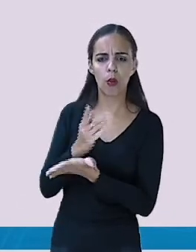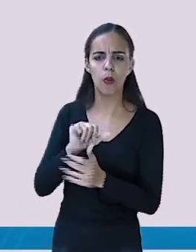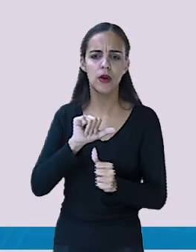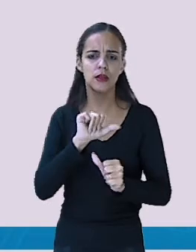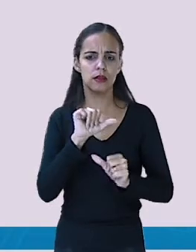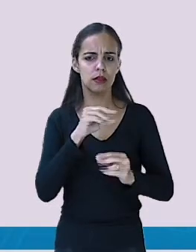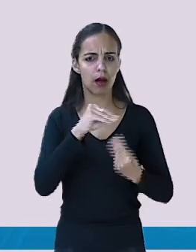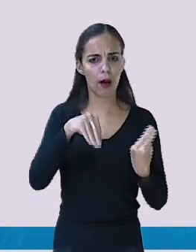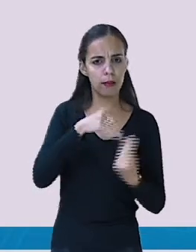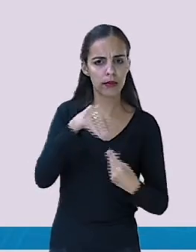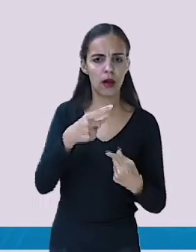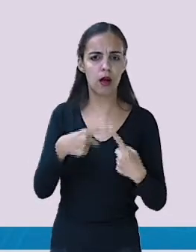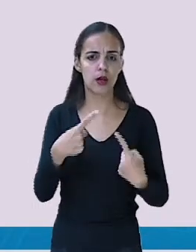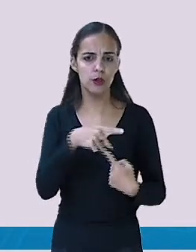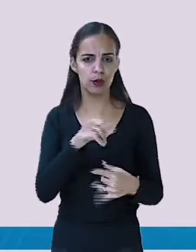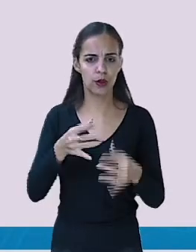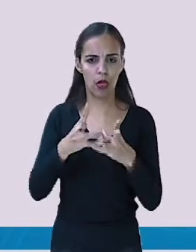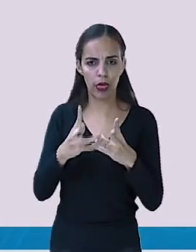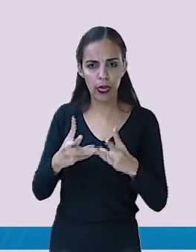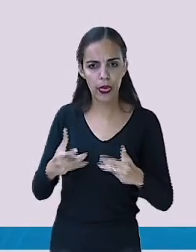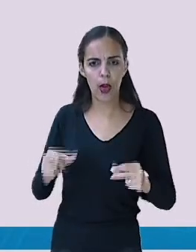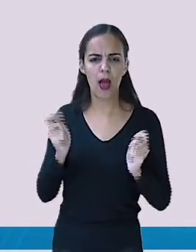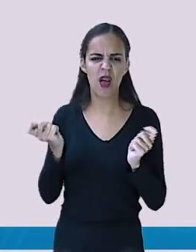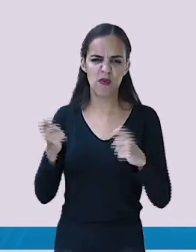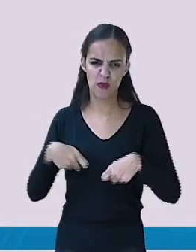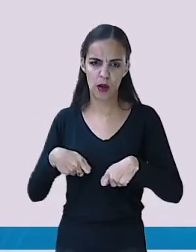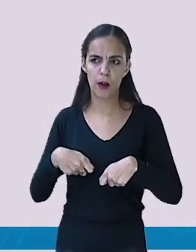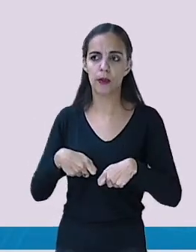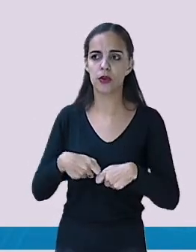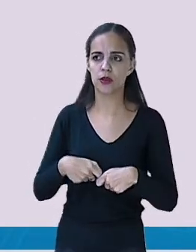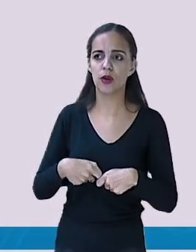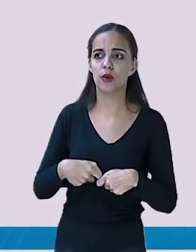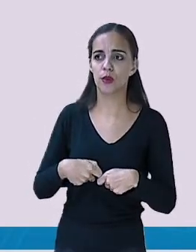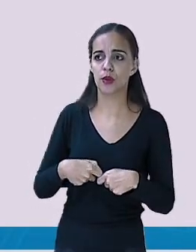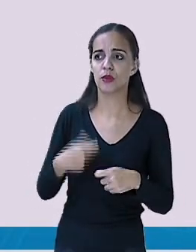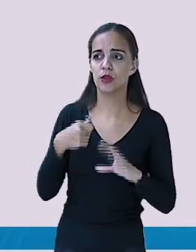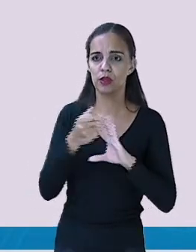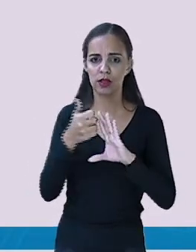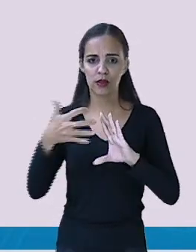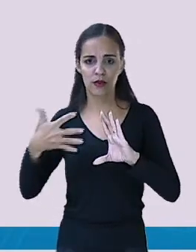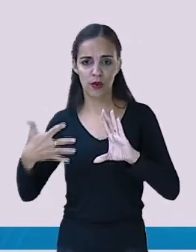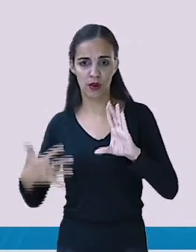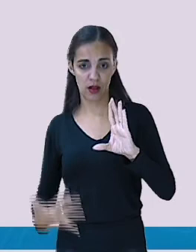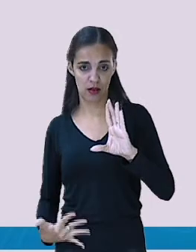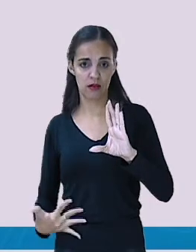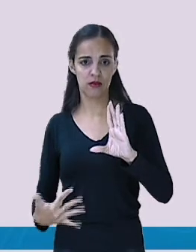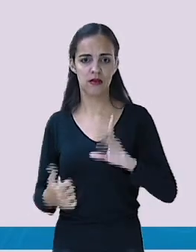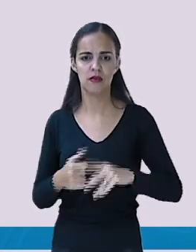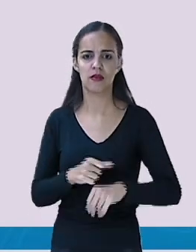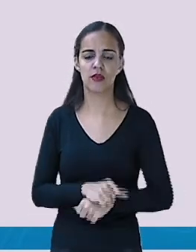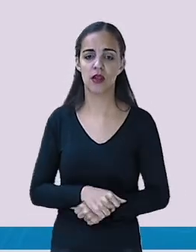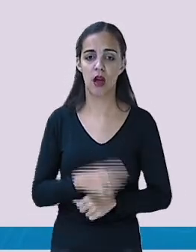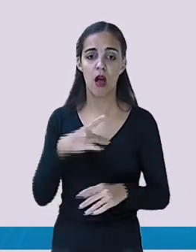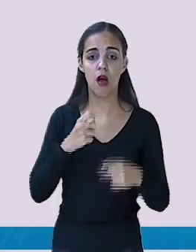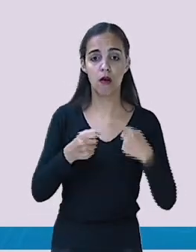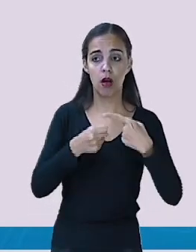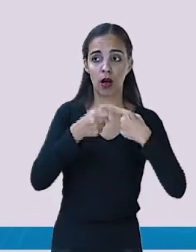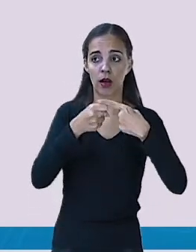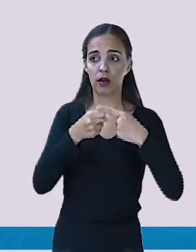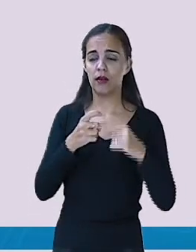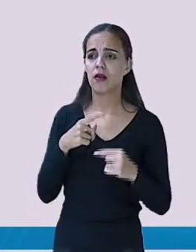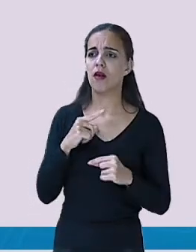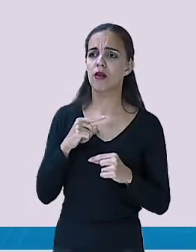falou que pode ser os dois termos de decomposição foi possível classificar